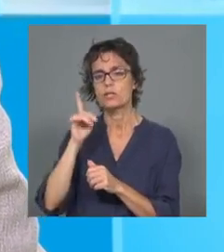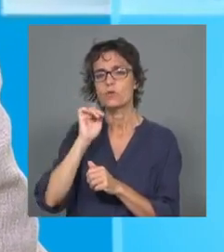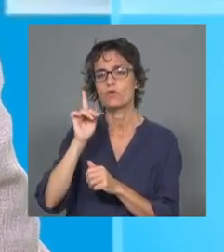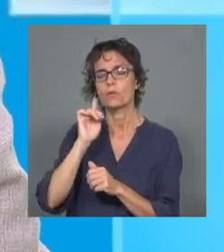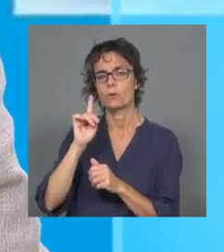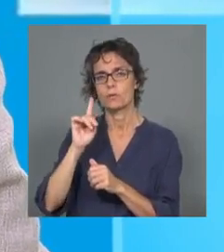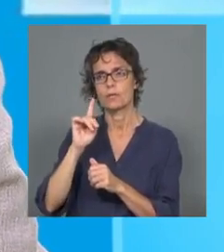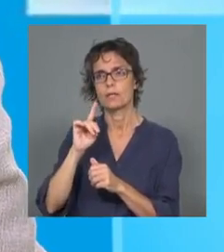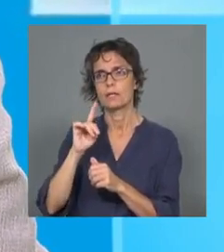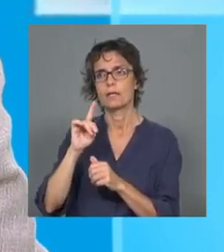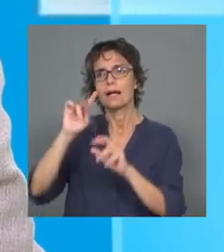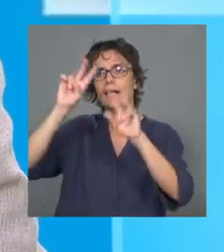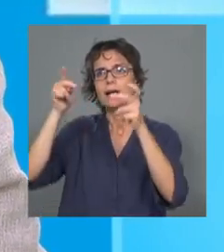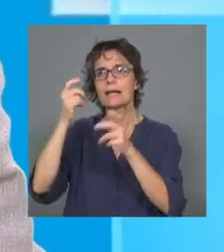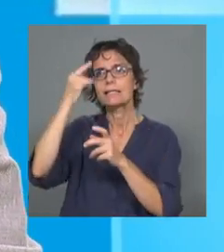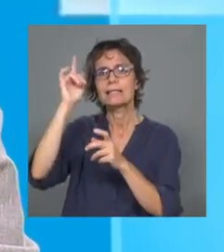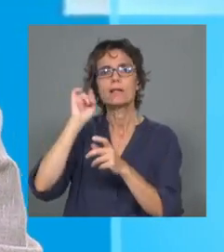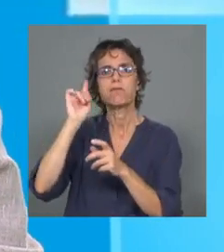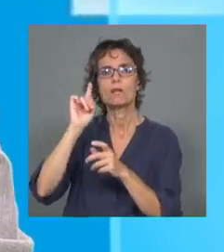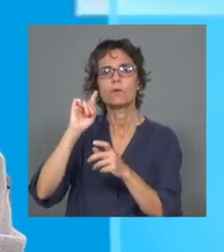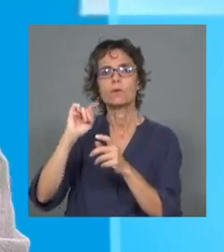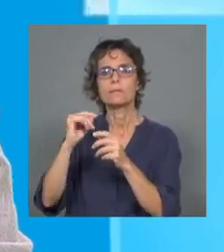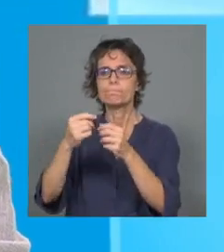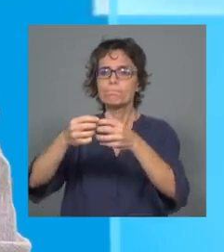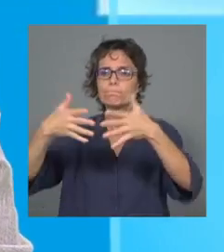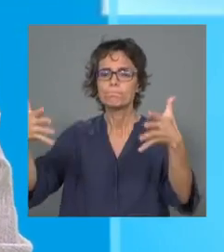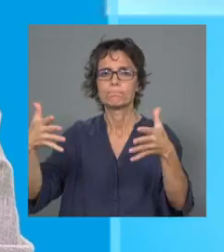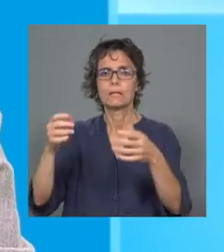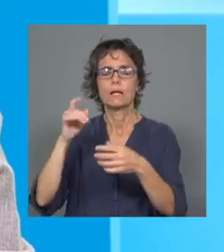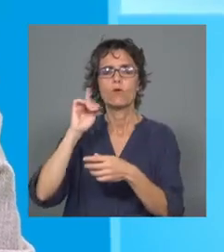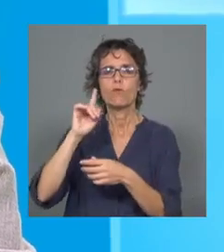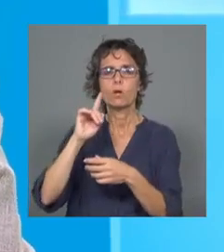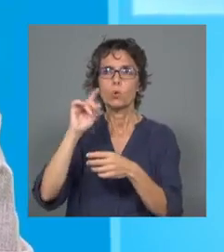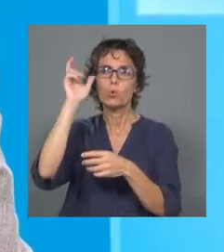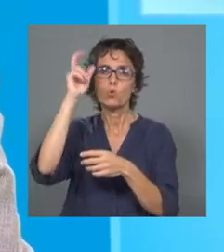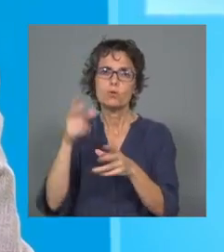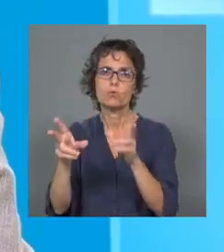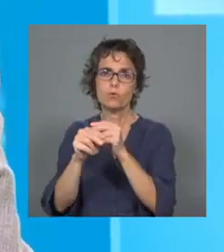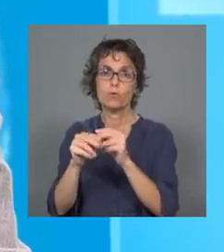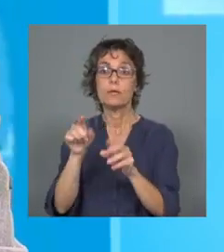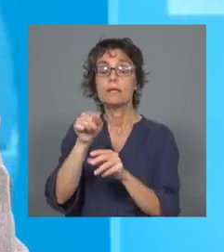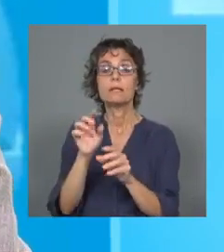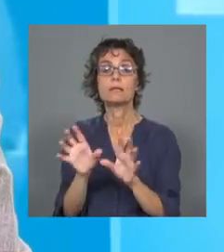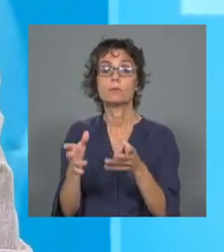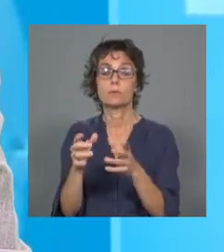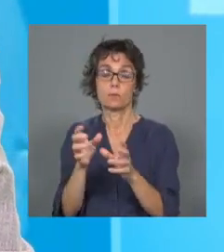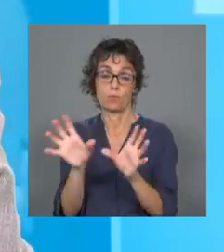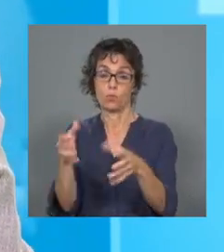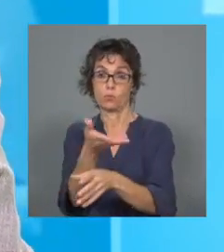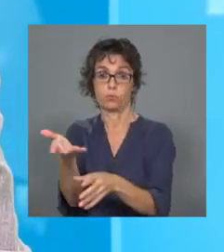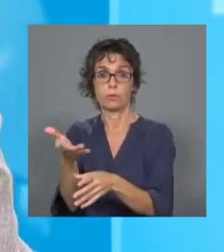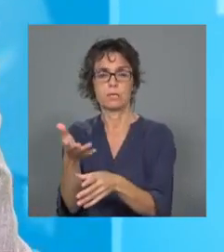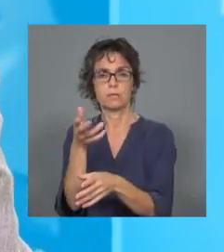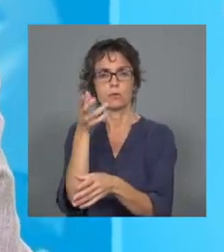alargada. Não apenas, ou seja, o Papa e este grupo têm uma concepção nobre do que é ser empresário, têm uma